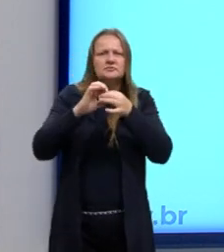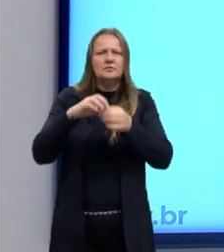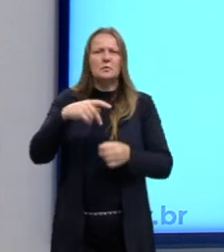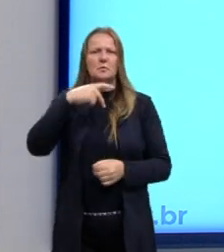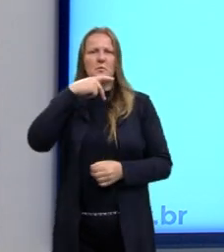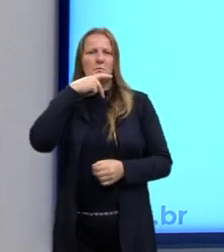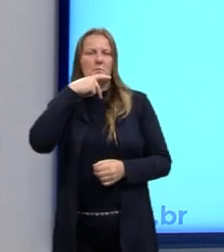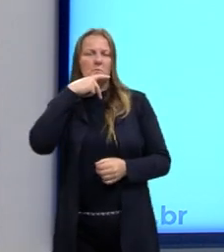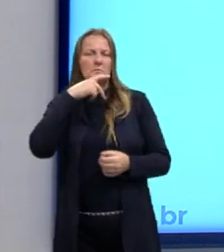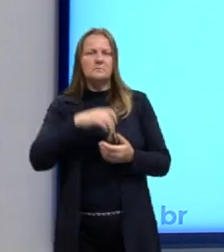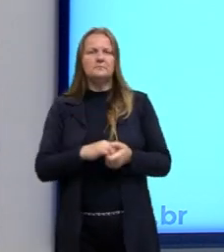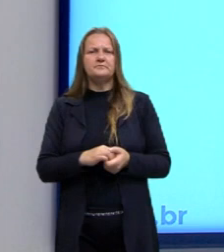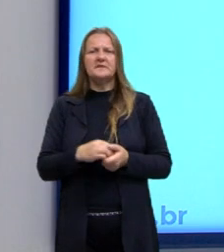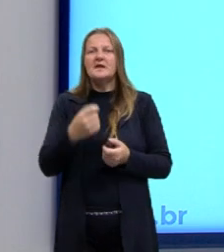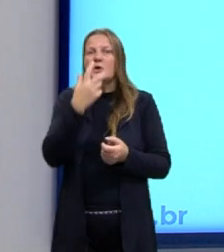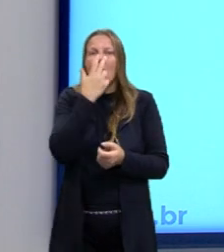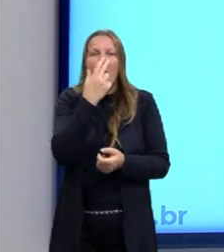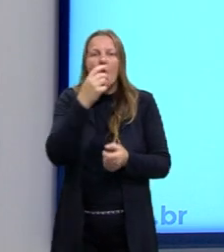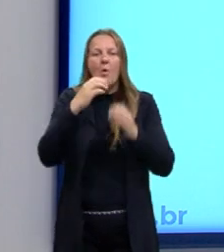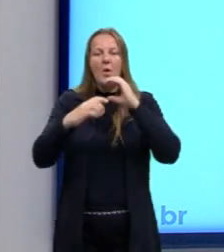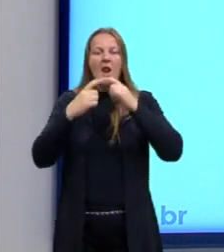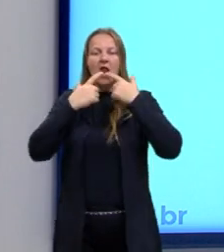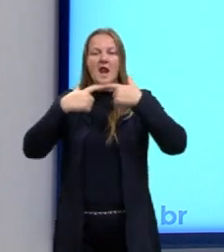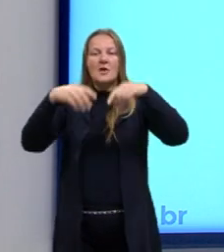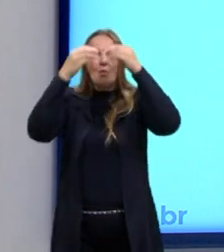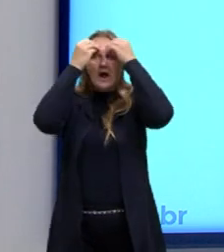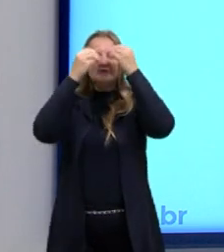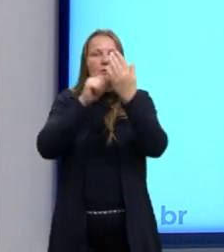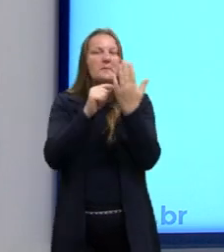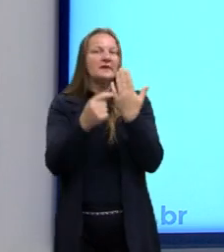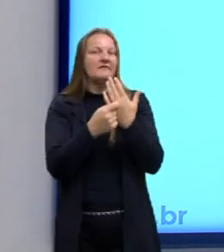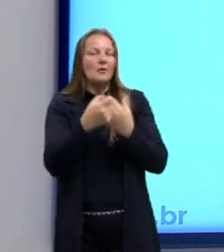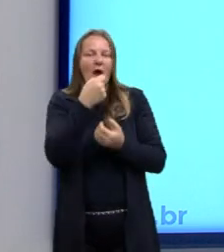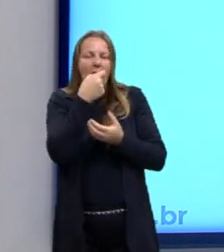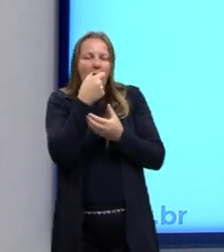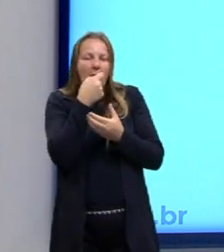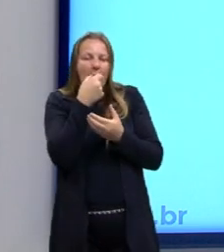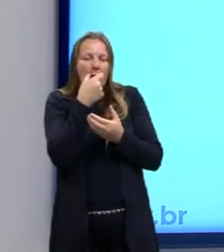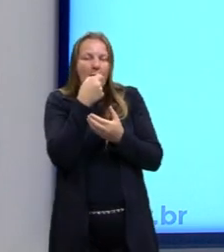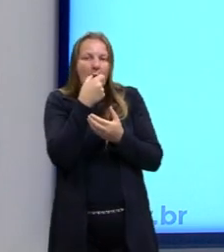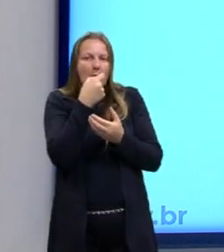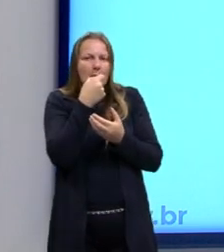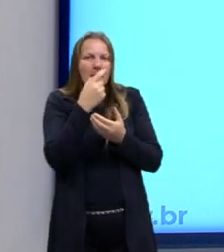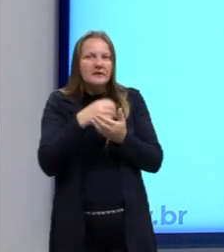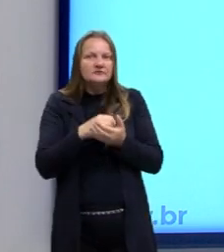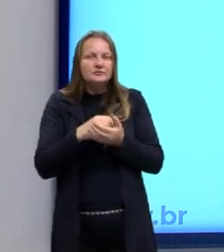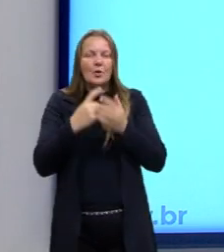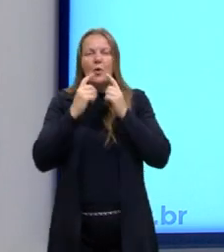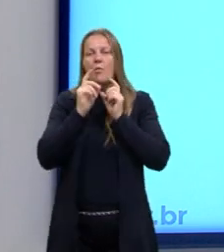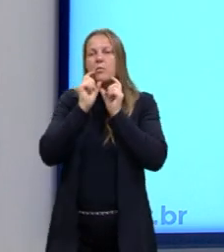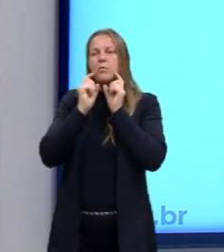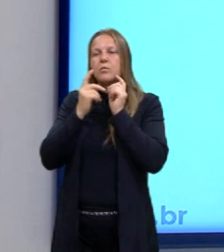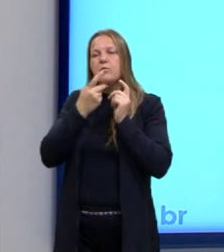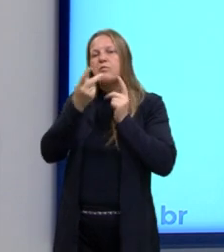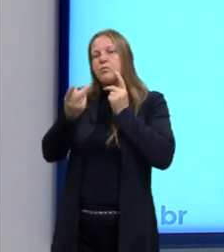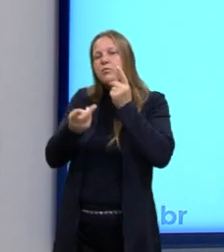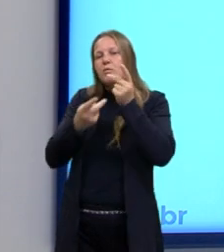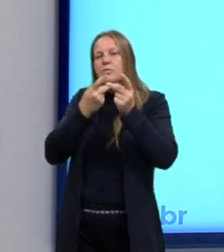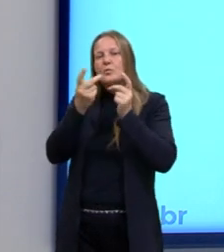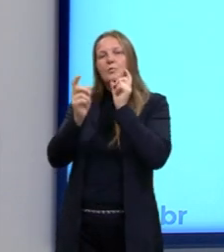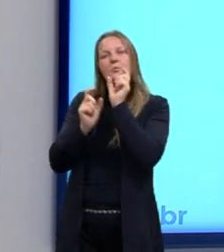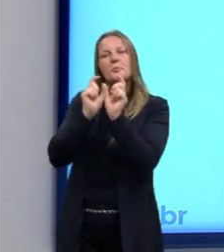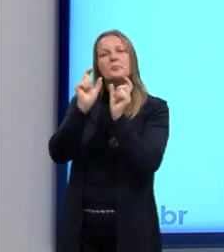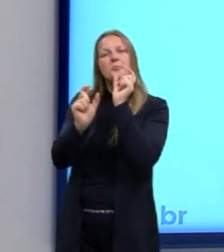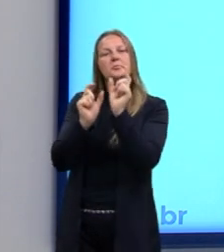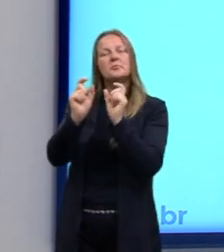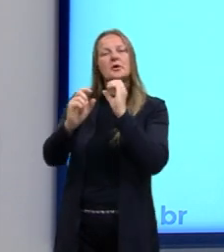medicamento remédio pelo diálogo Nós já vimos aqui várias vezes né o Platão dos caras que que fala